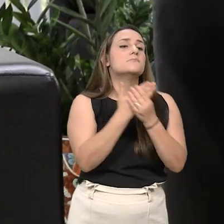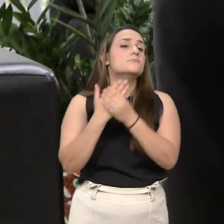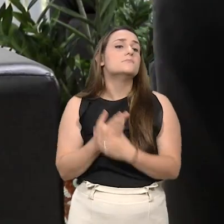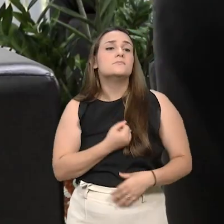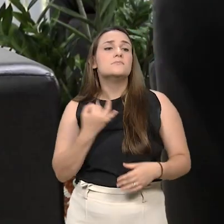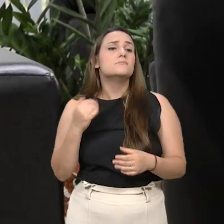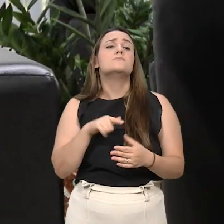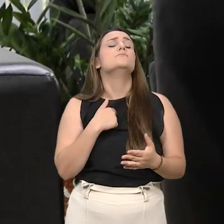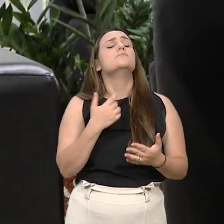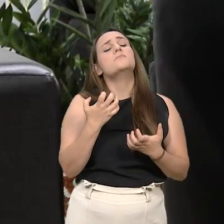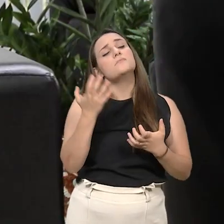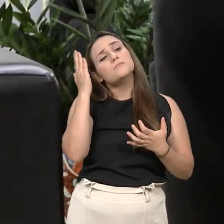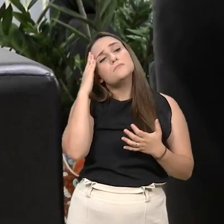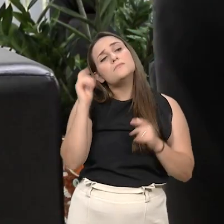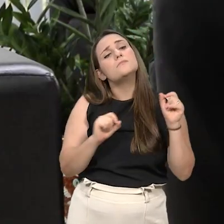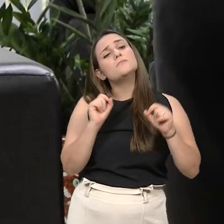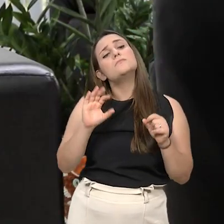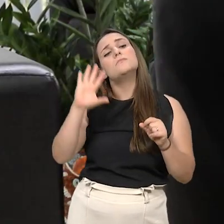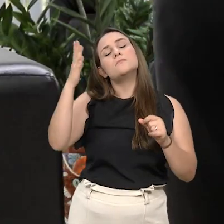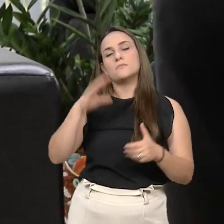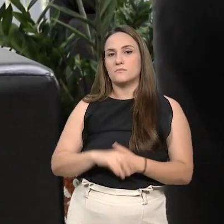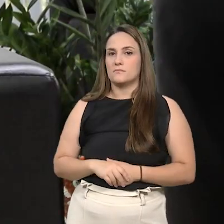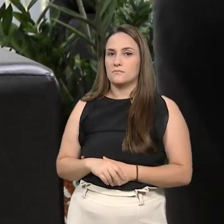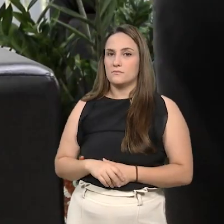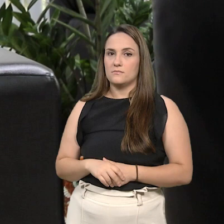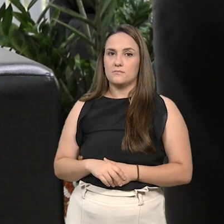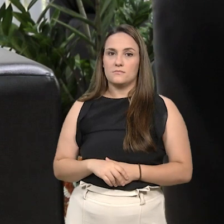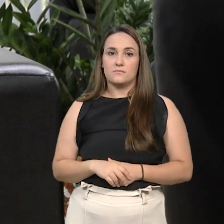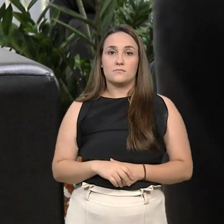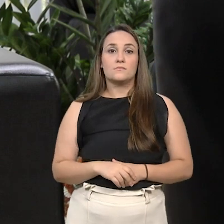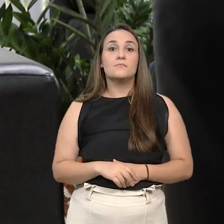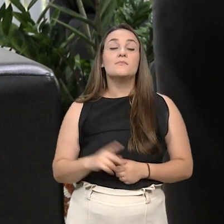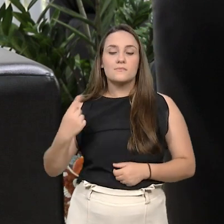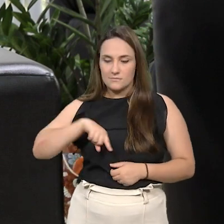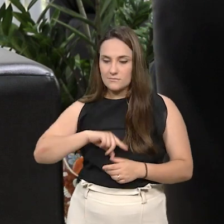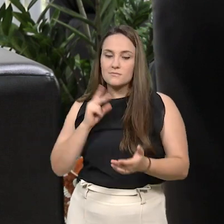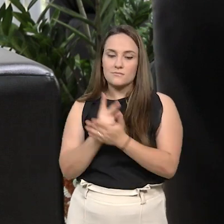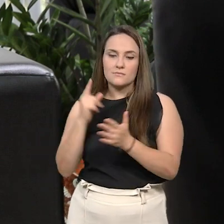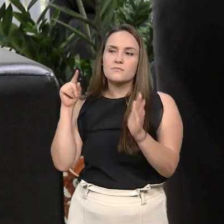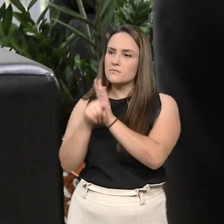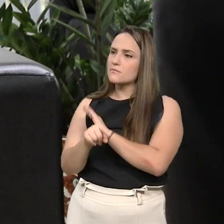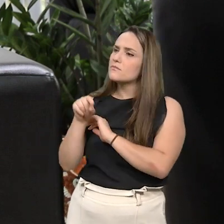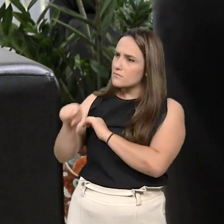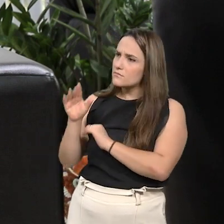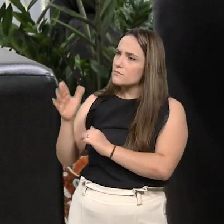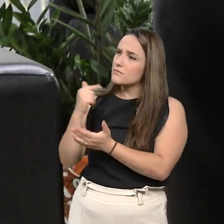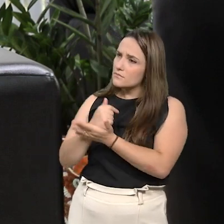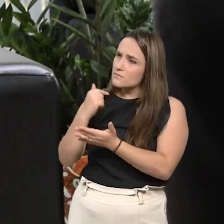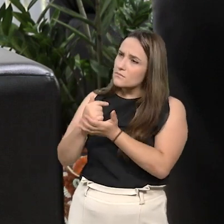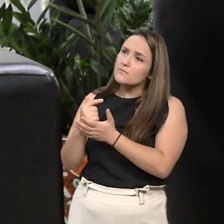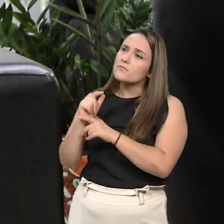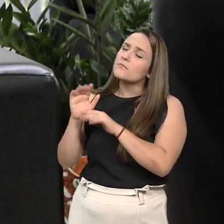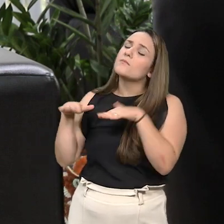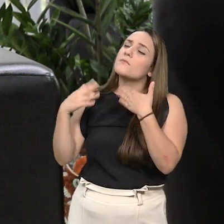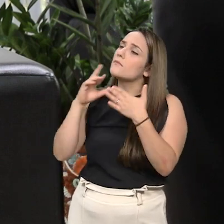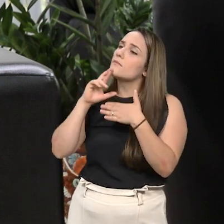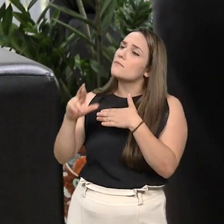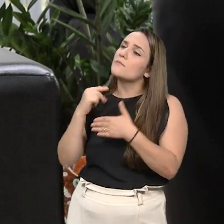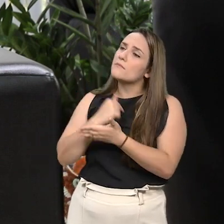que está acontecendo em relação a isto. A primeira pergunta que nós fazemos é a seguinte, foi ao cartório? Qual foi a resposta que o cartório lhe